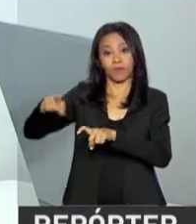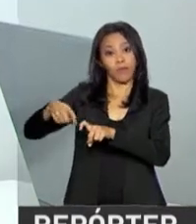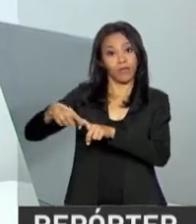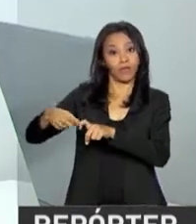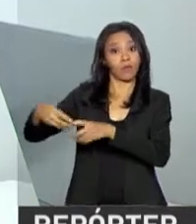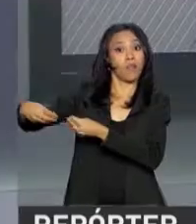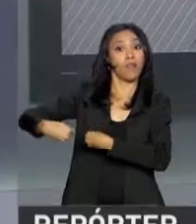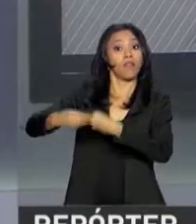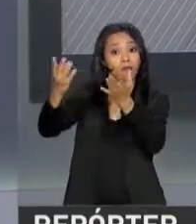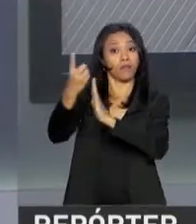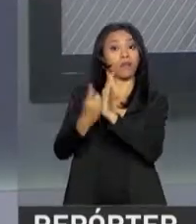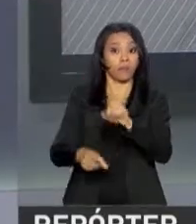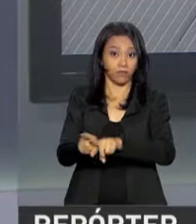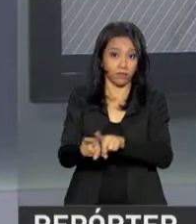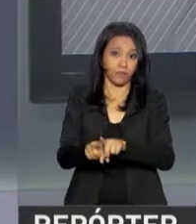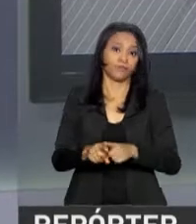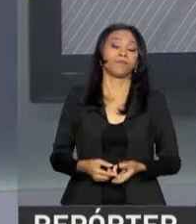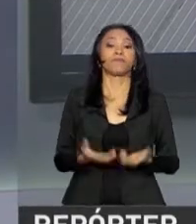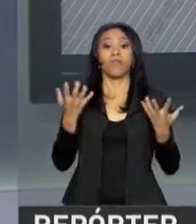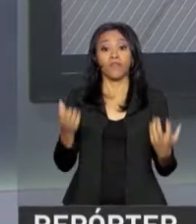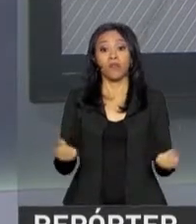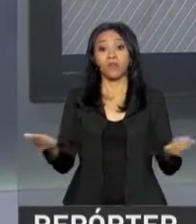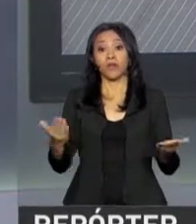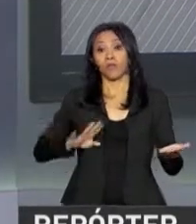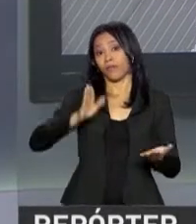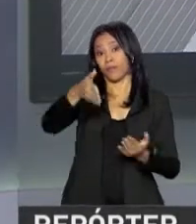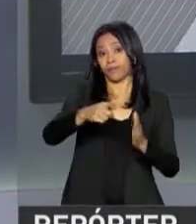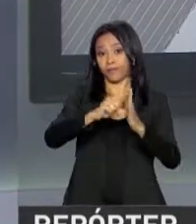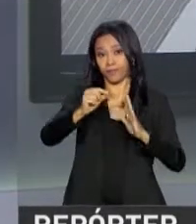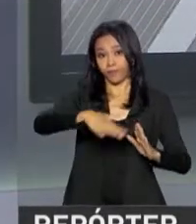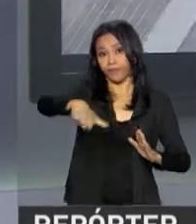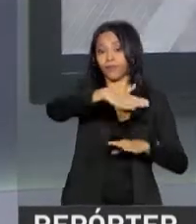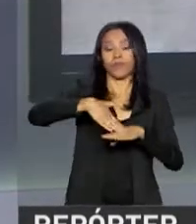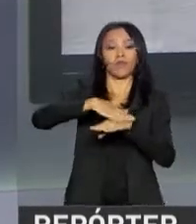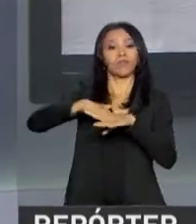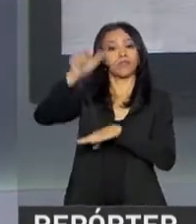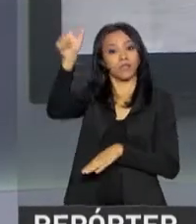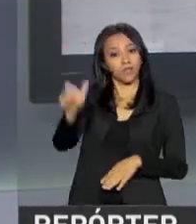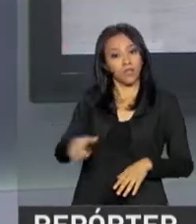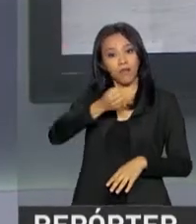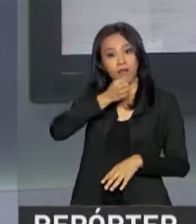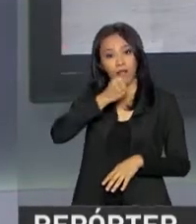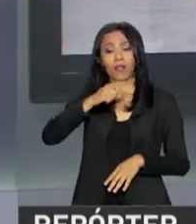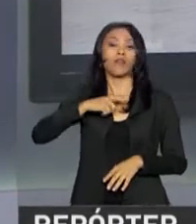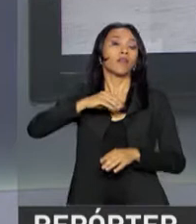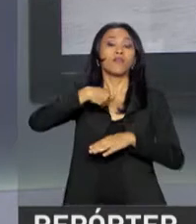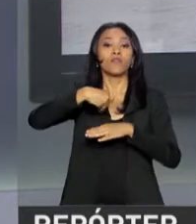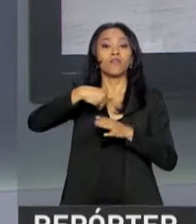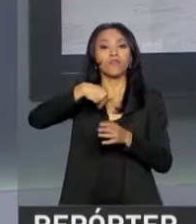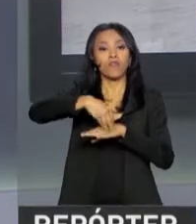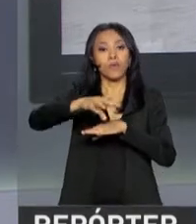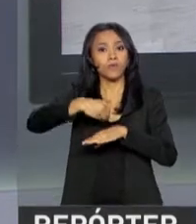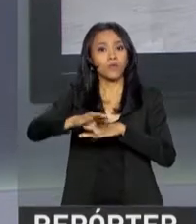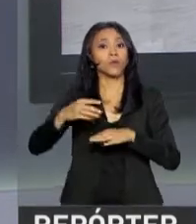enviando vamos agora ao palácio do planalto falar com a repórter luana caem ela traz informações sobre o ministério